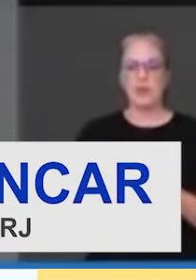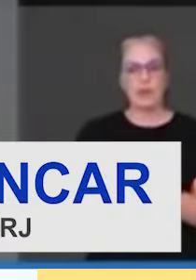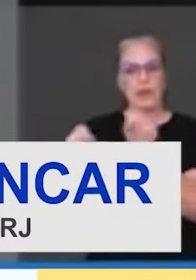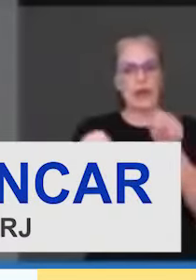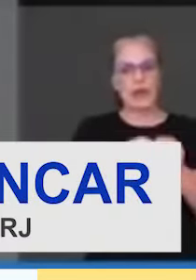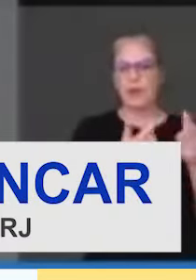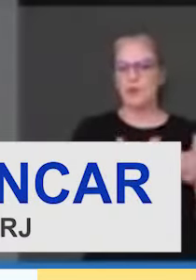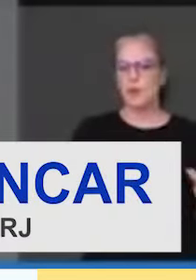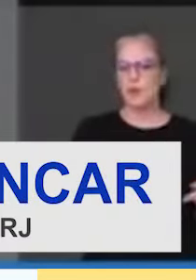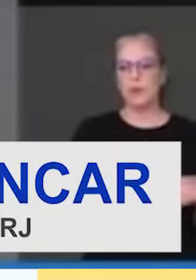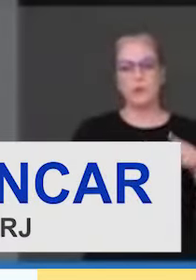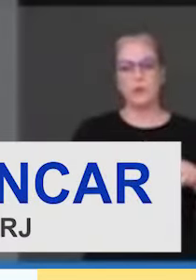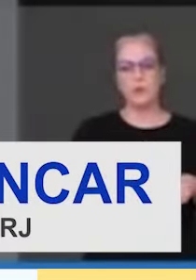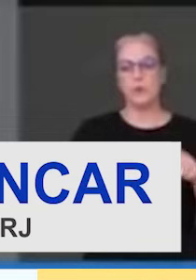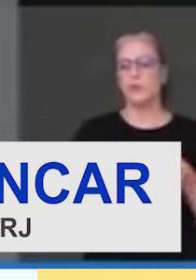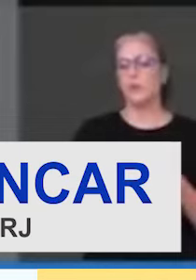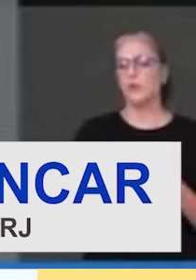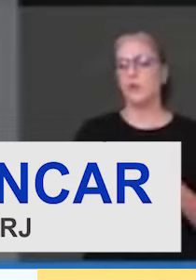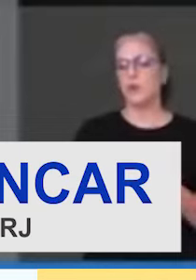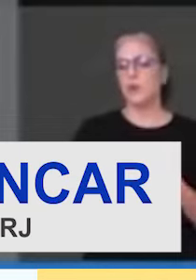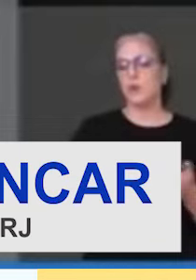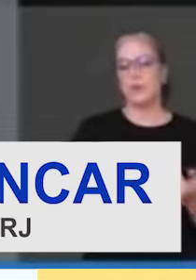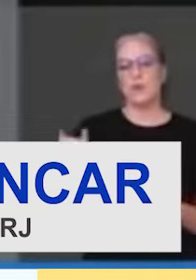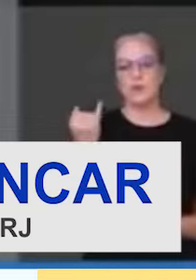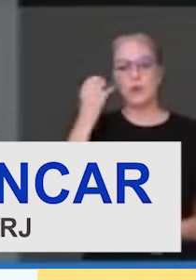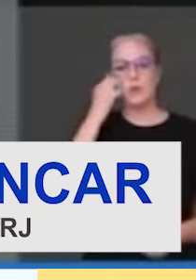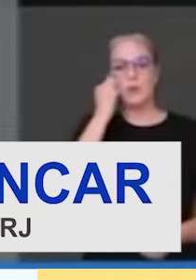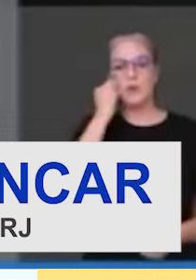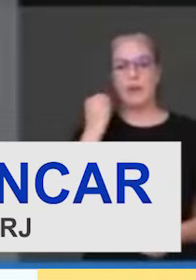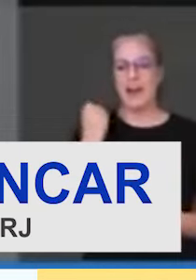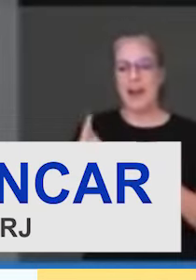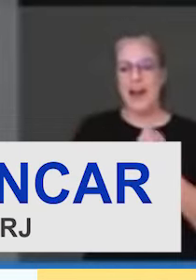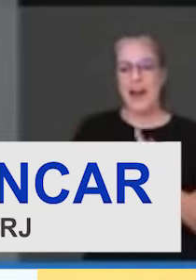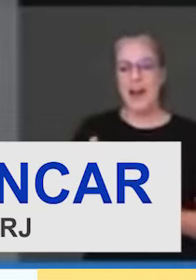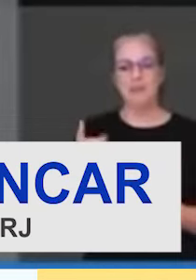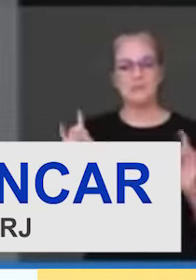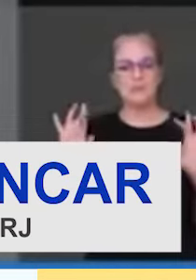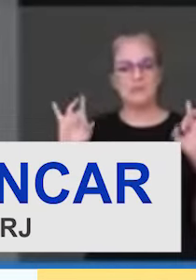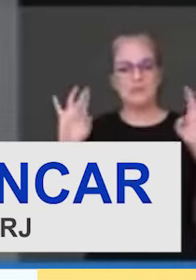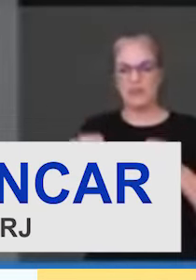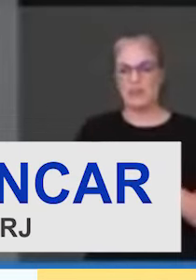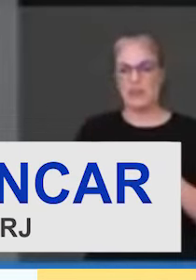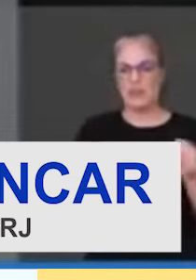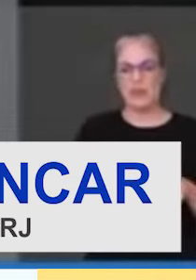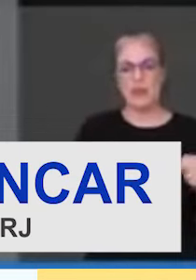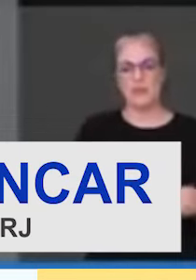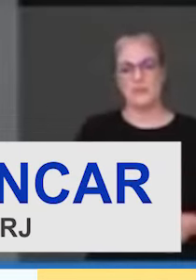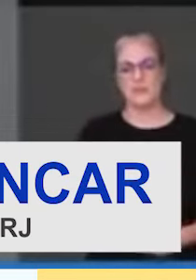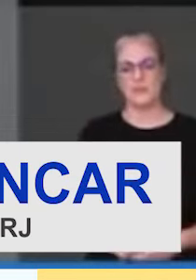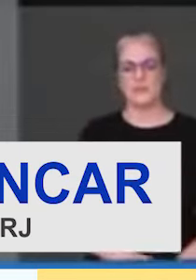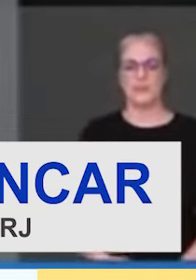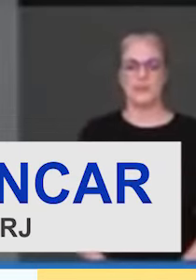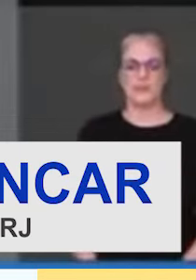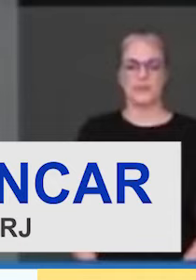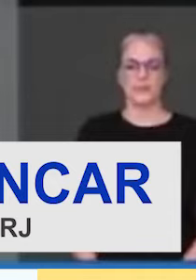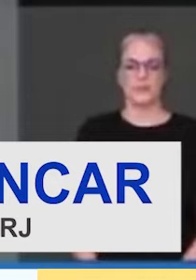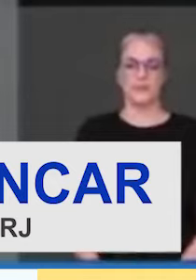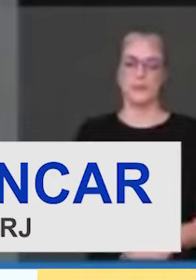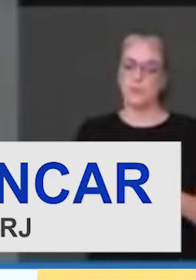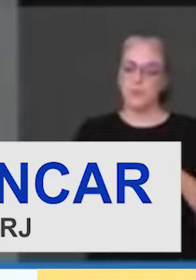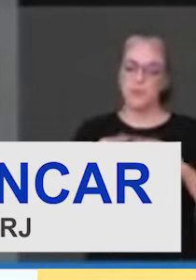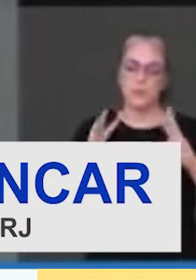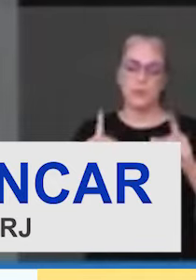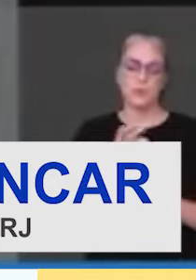de objetos raros, uma coisa horrorosa que uniu os três poderes e praticamente todas as forças políticas em repúdio a esse tipo